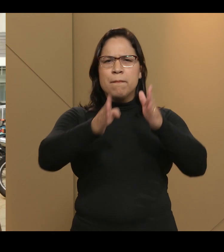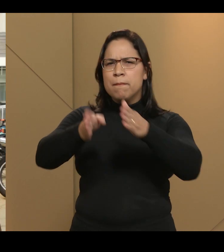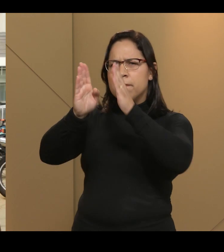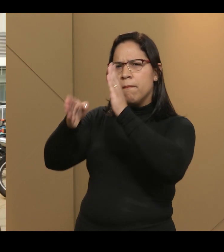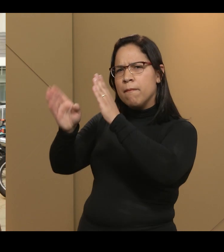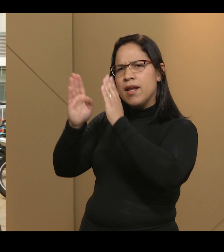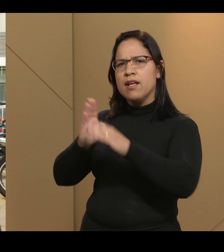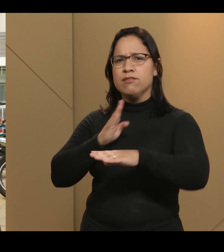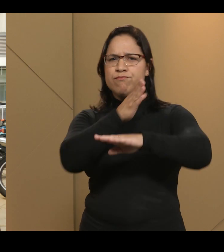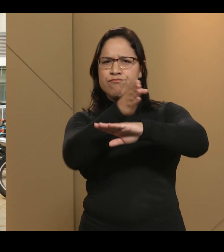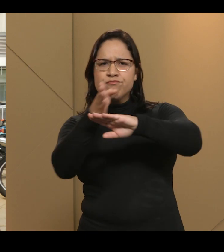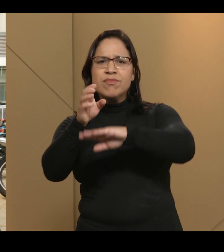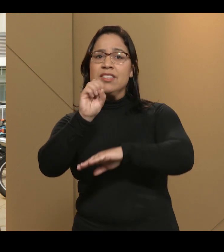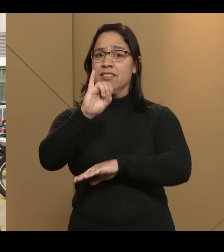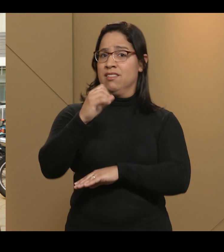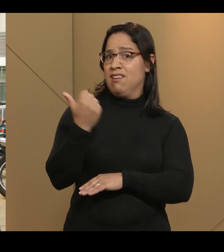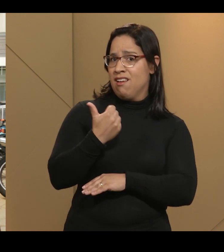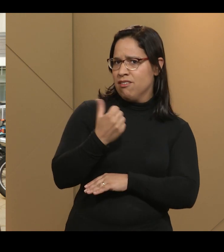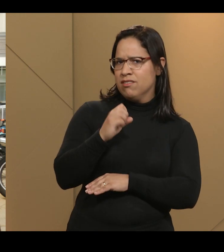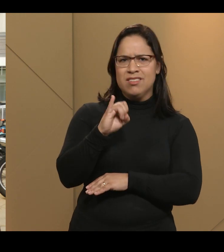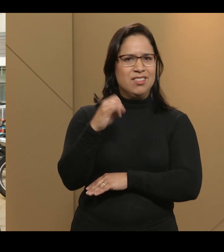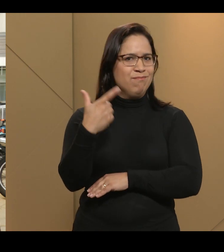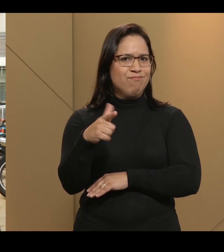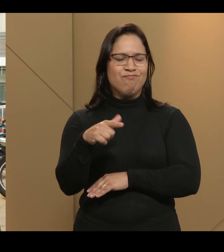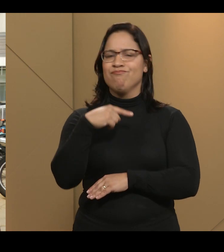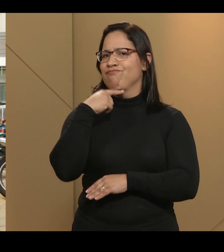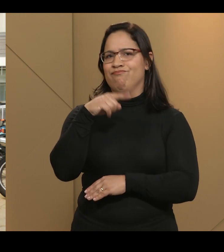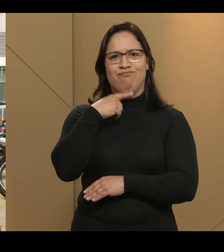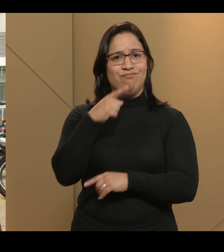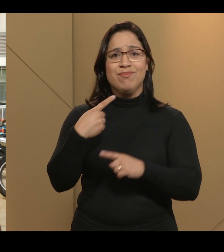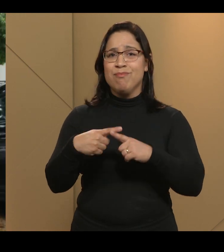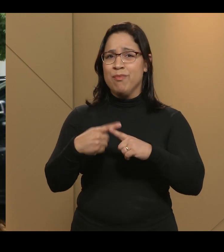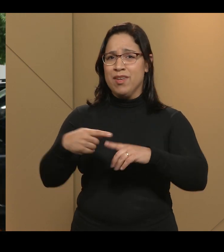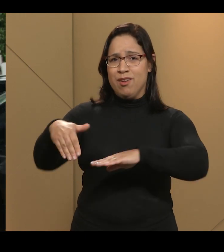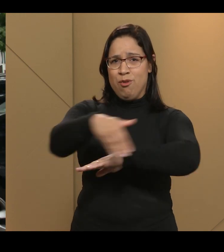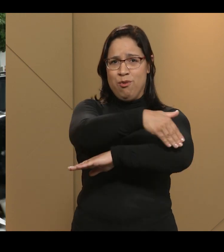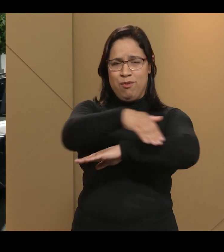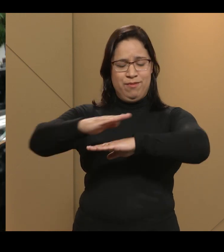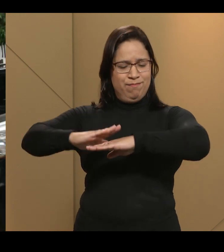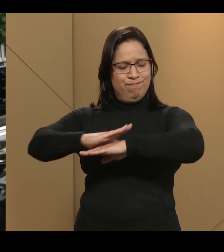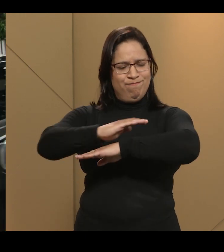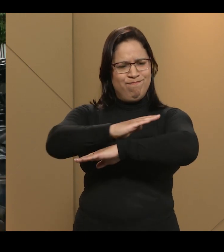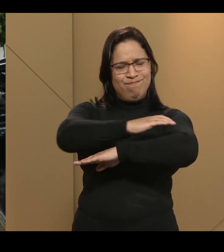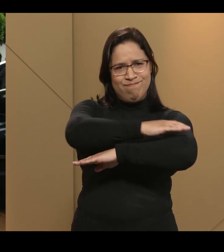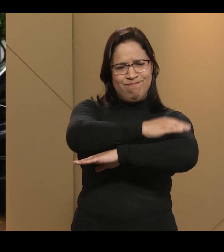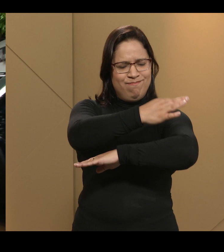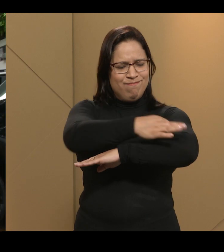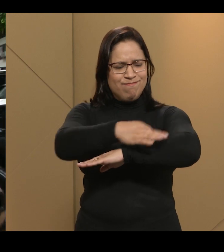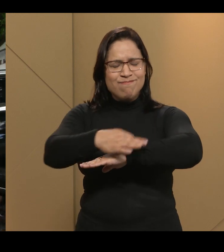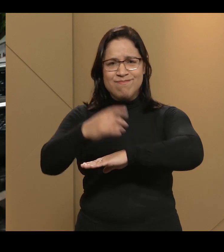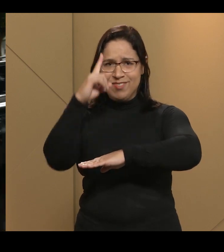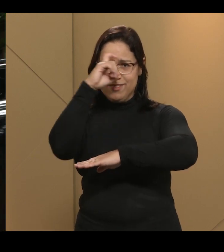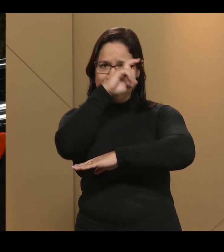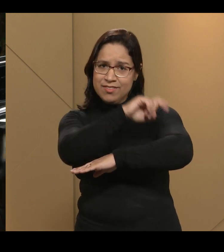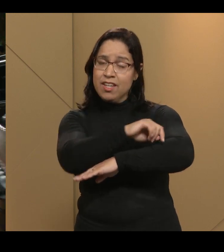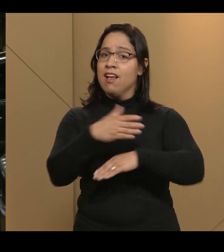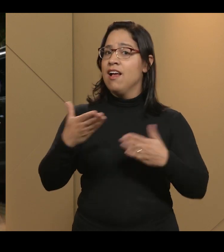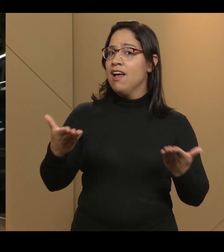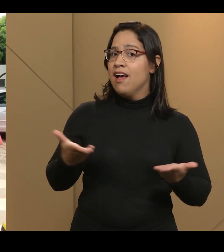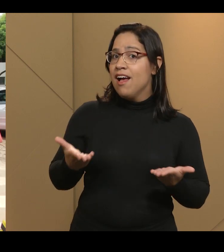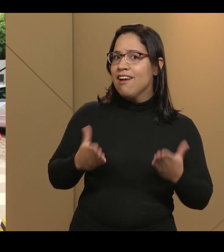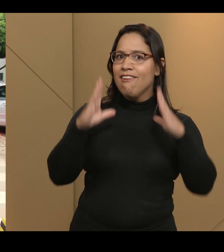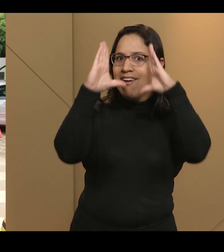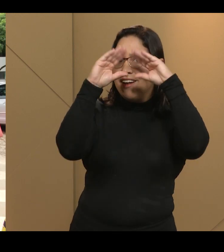eu tinha carona, quando não tinha, eu simplesmente não acessava, pela falta de nivelamento, pelos buracos que tem